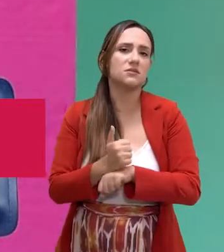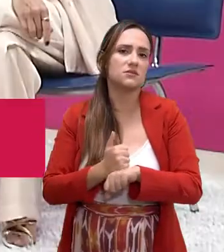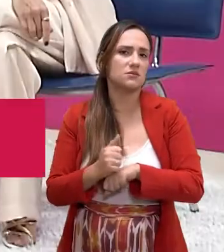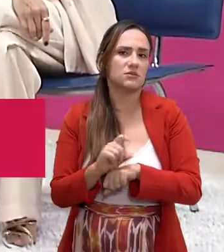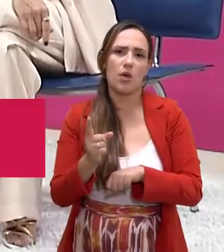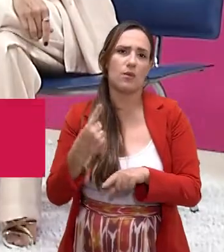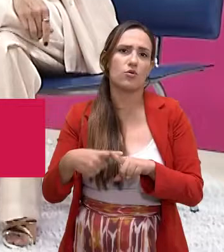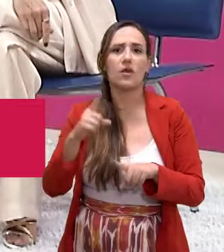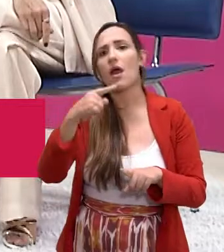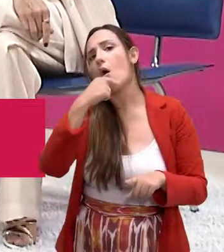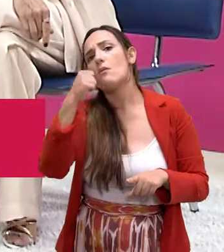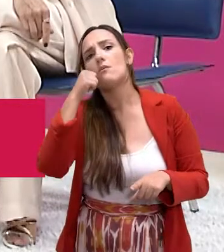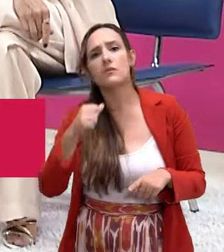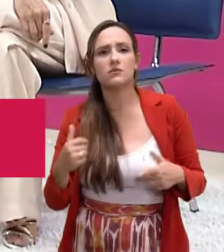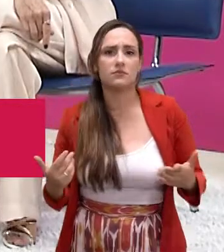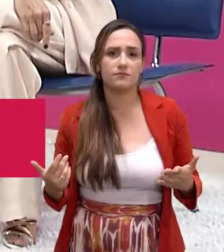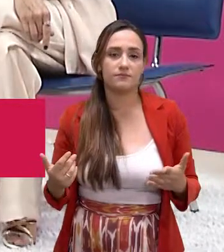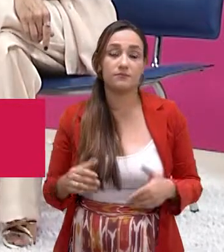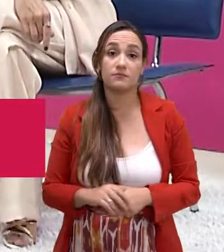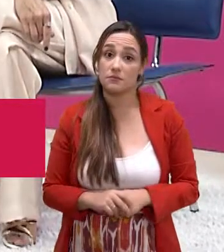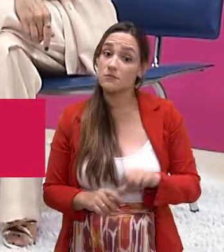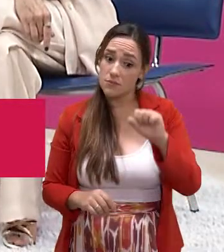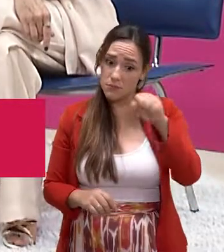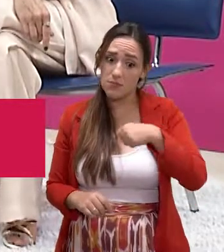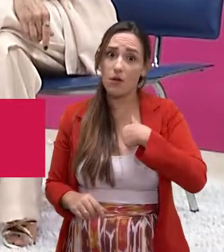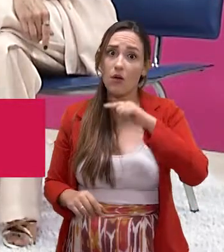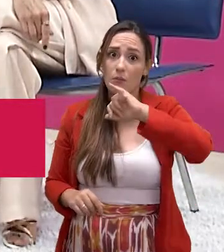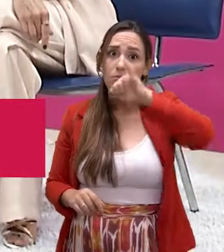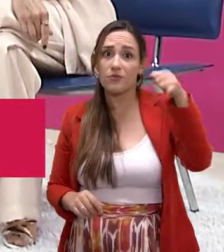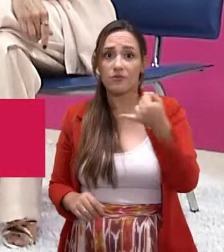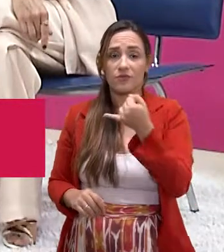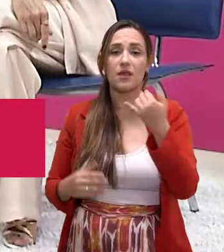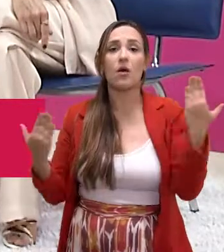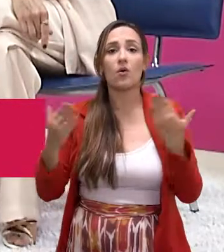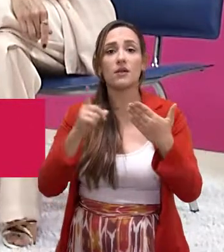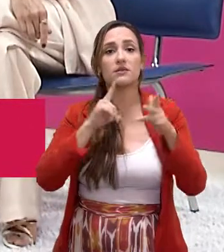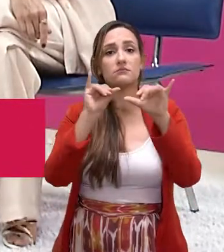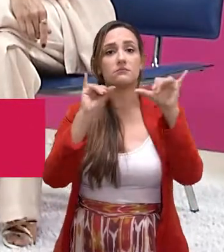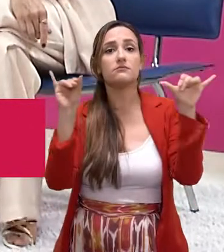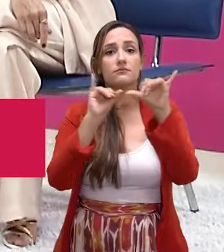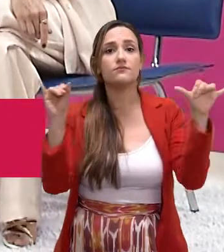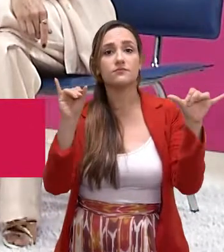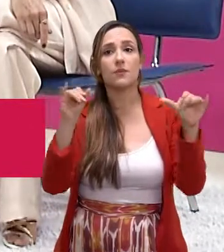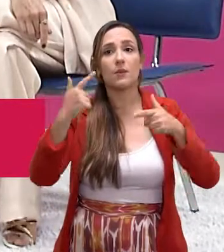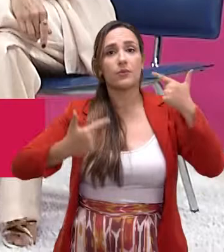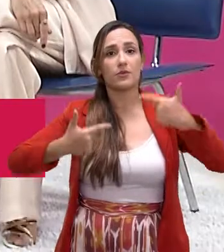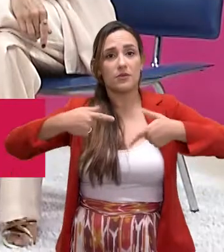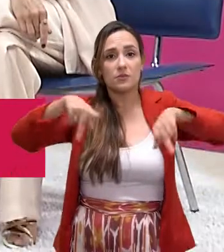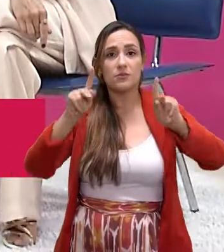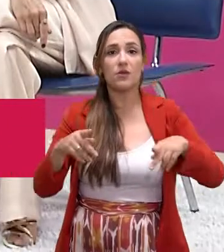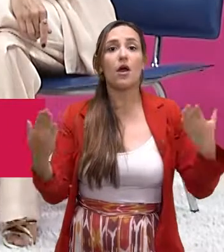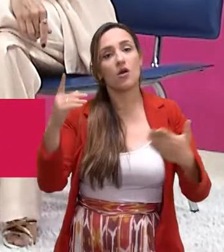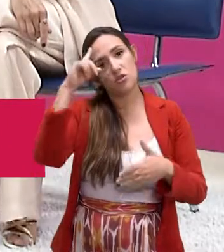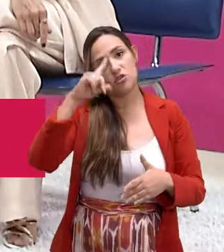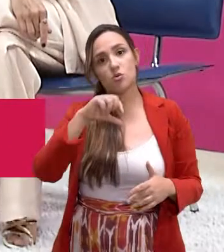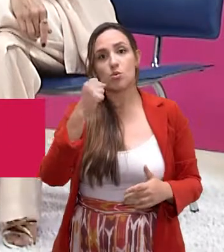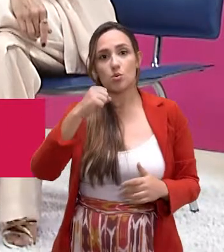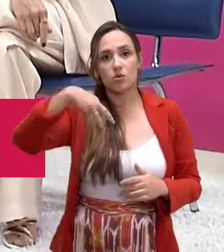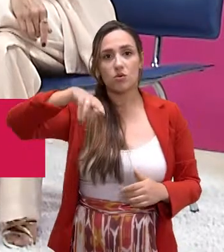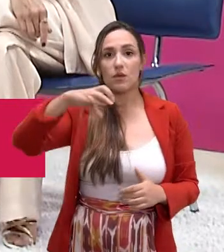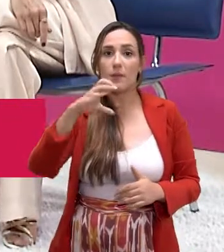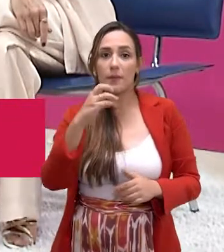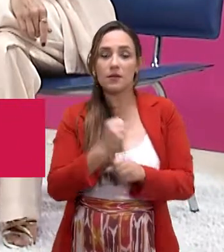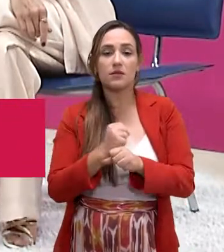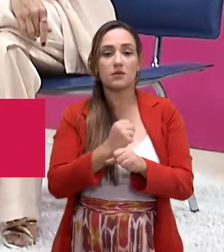de gênero. Sim, e até pegando também o gancho da campanha da Subsecretaria de Políticas Públicas para Mulheres para esse 8 de março